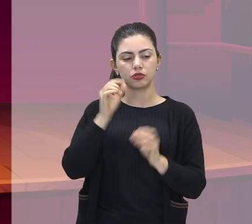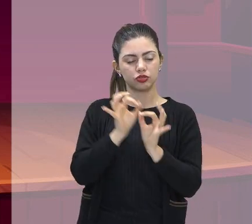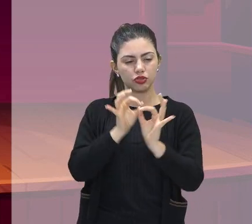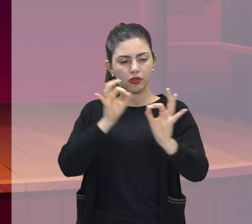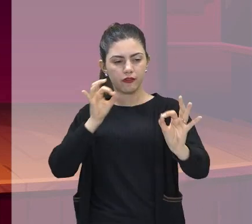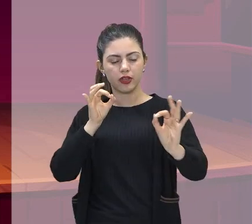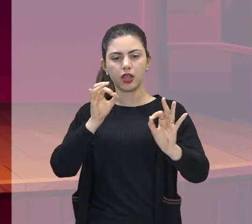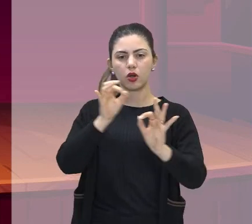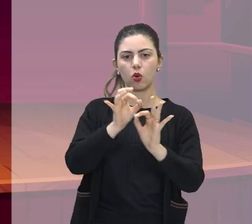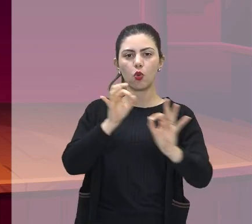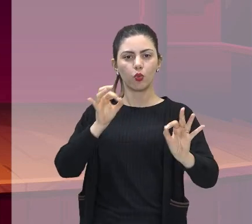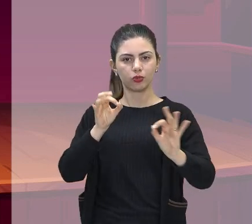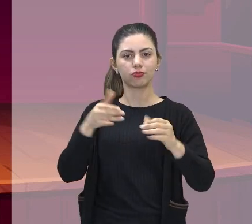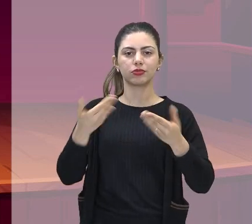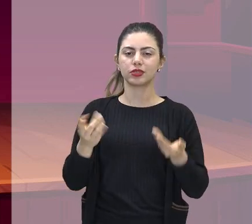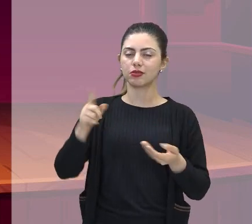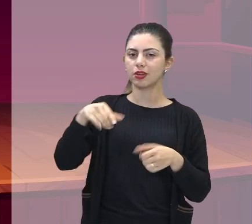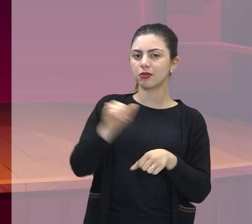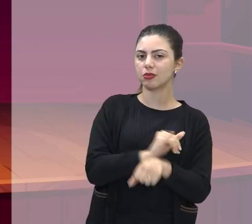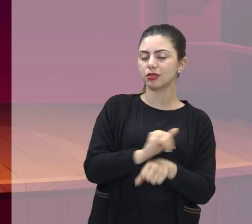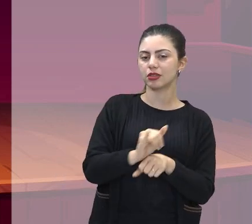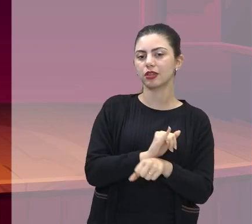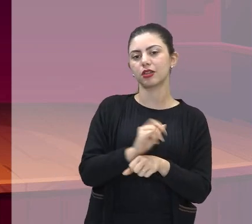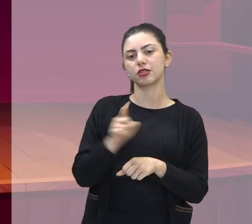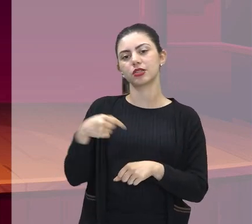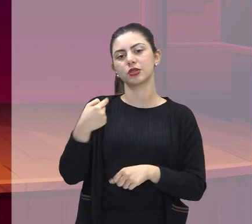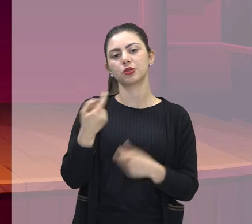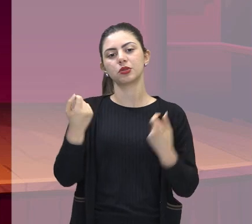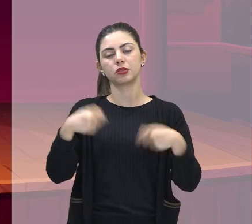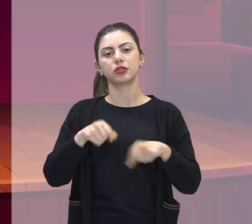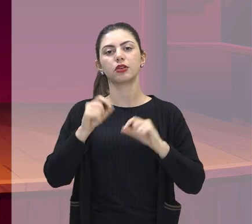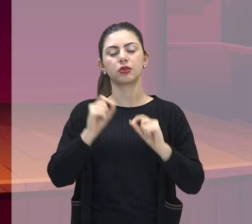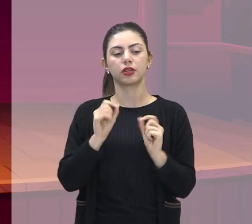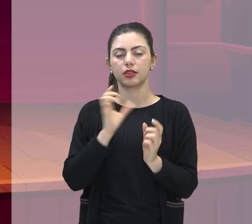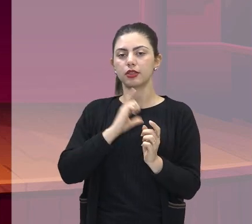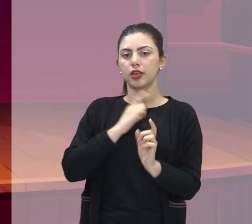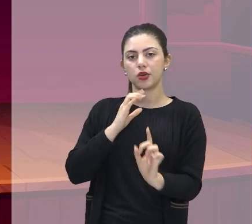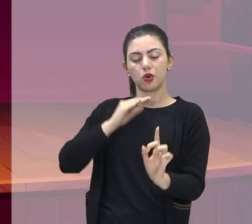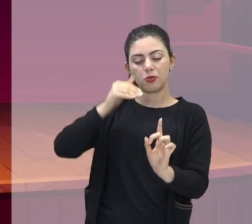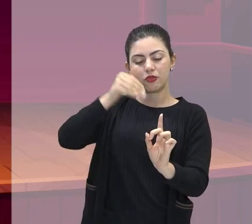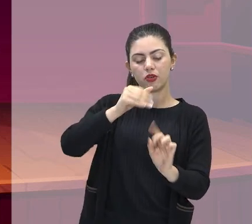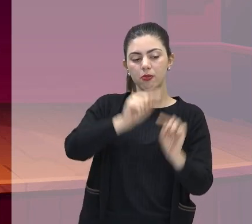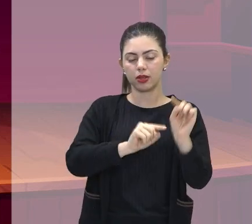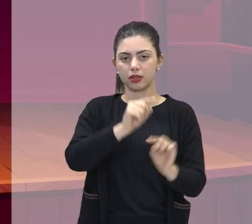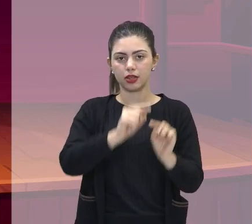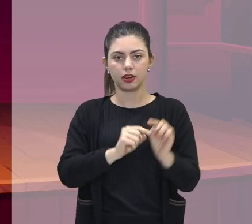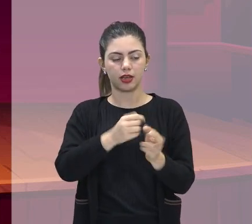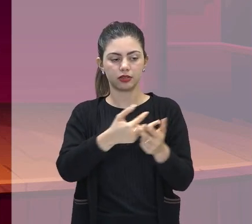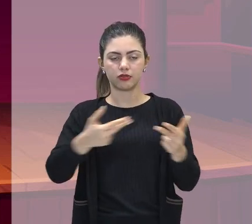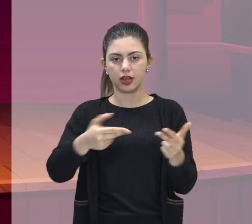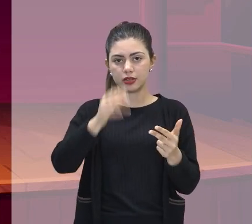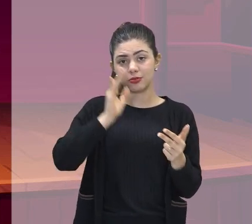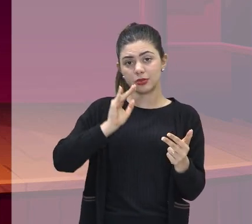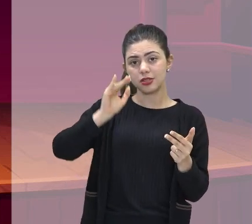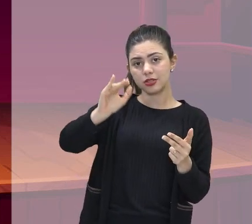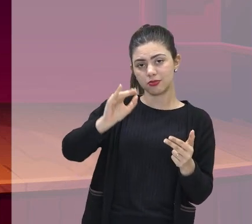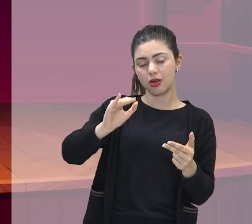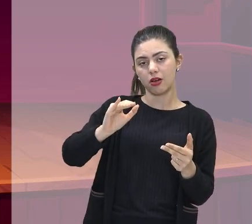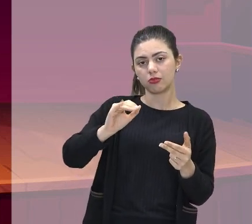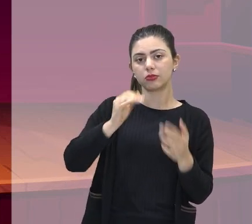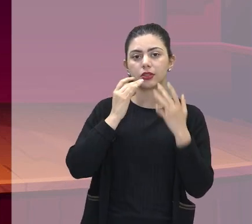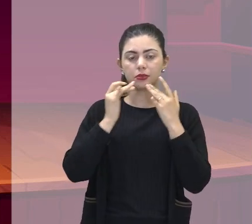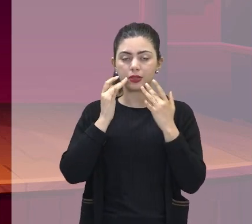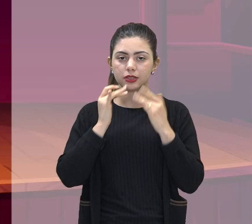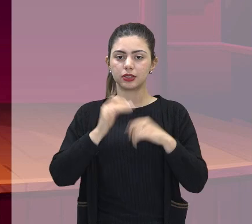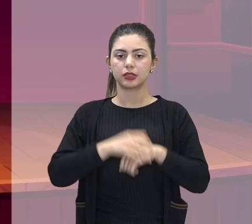profundidade. É um recurso que permite ressaltar os elementos essenciais em cena e eliminar os